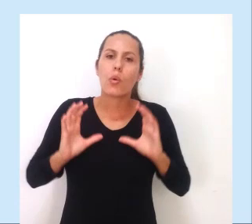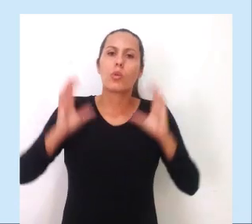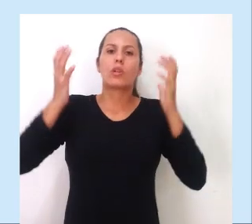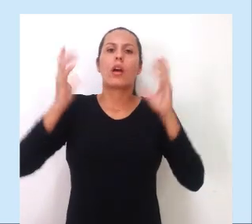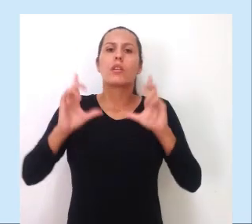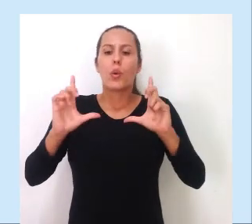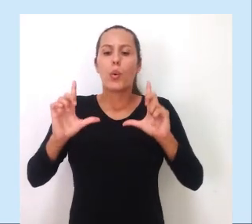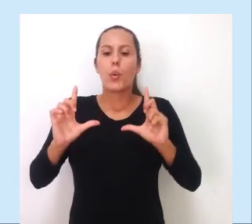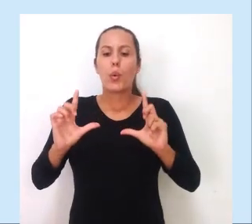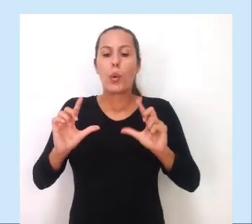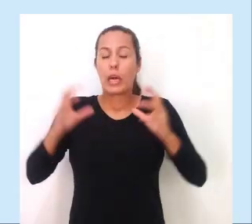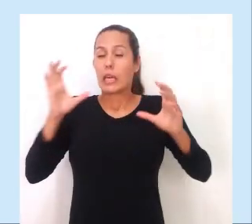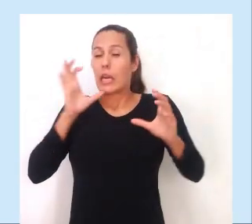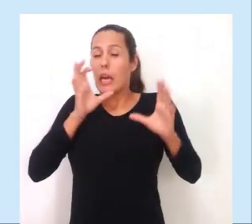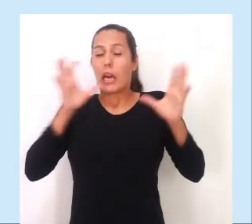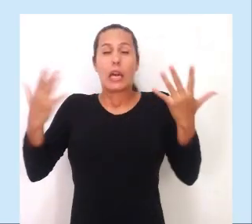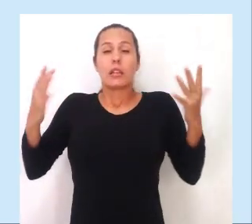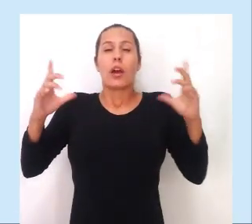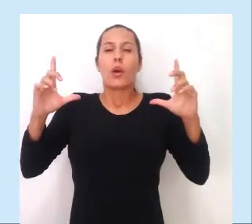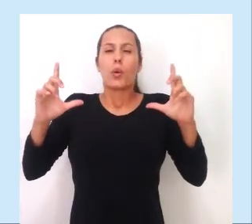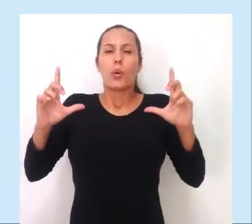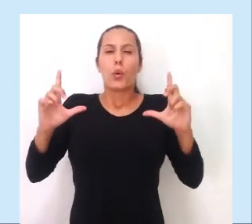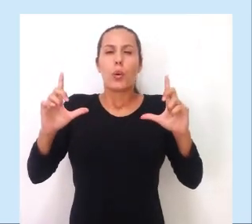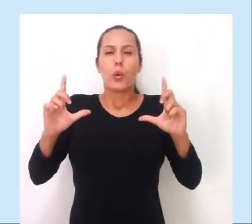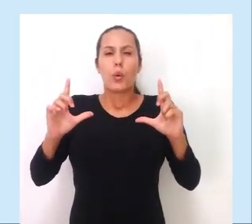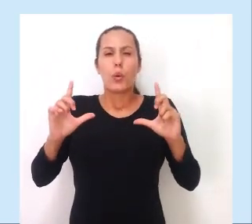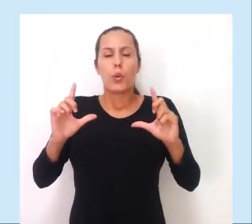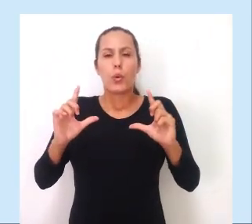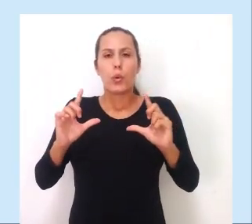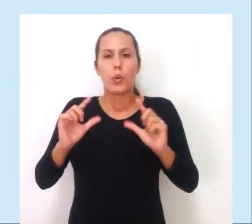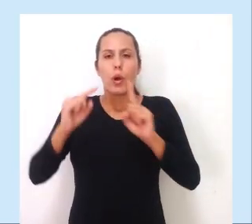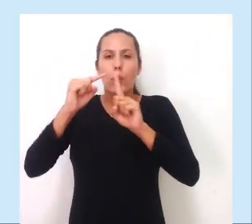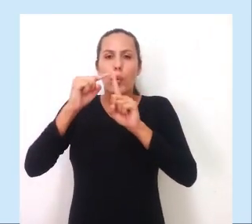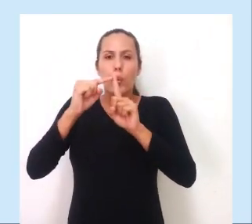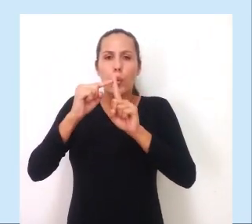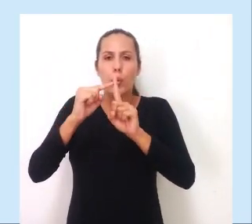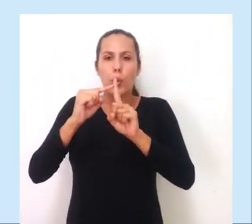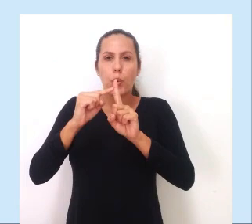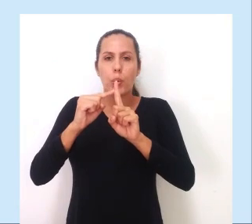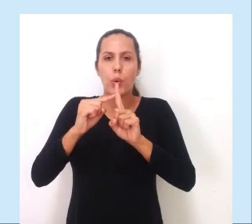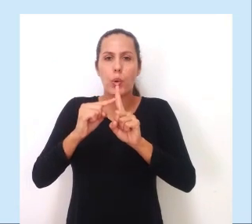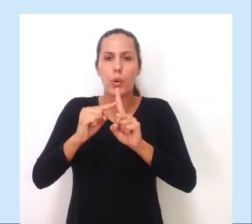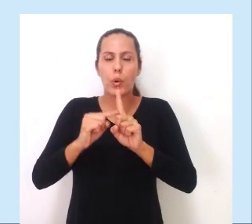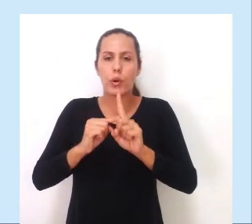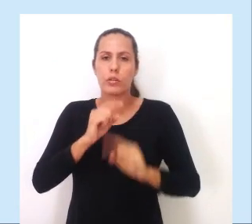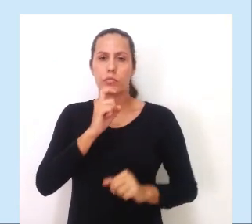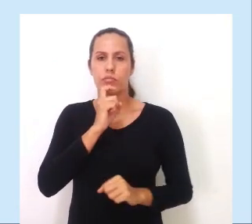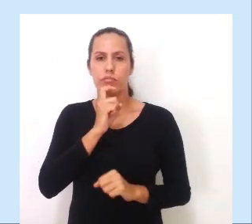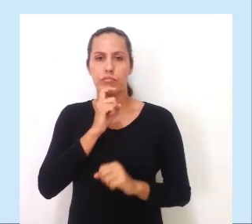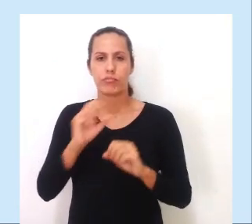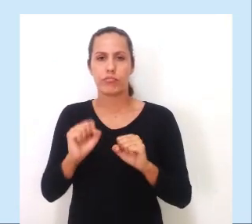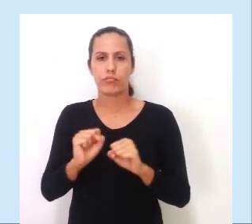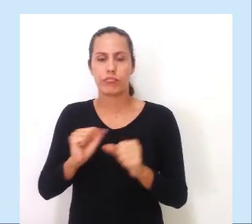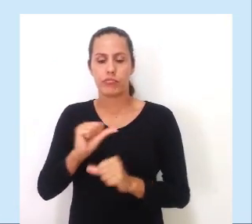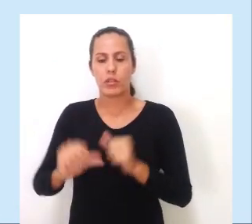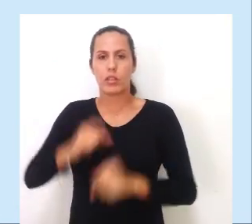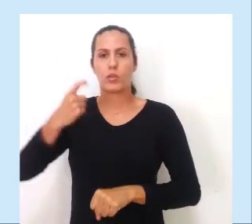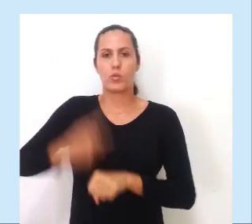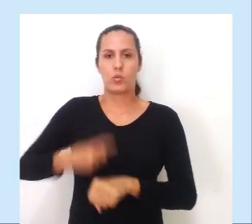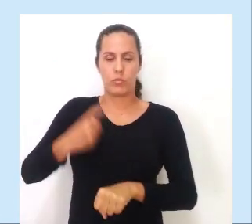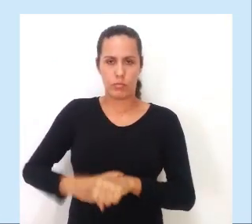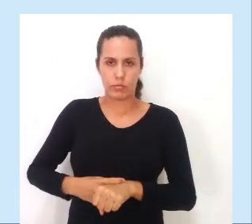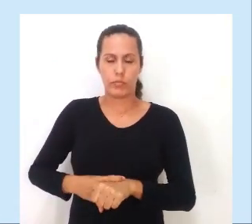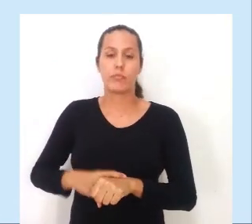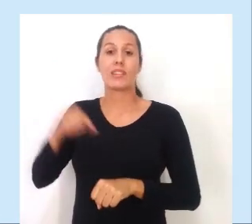acontecer lentamente. Então, se acontece lentamente, a gente vai ter o quê? O granito. Agora, se o